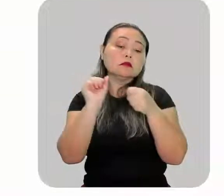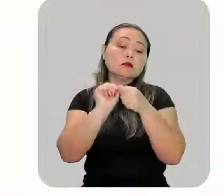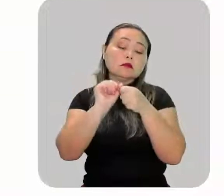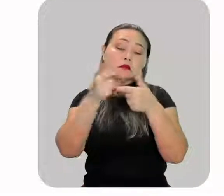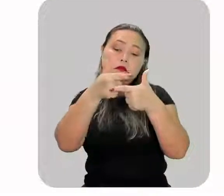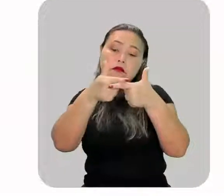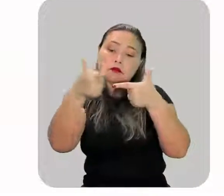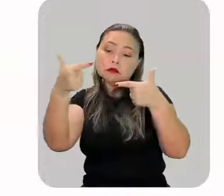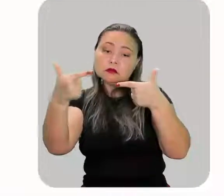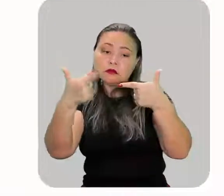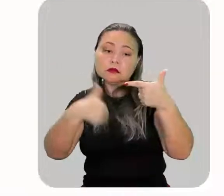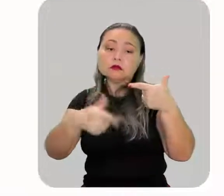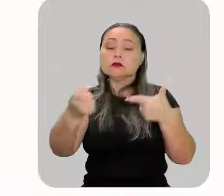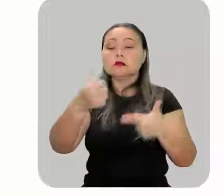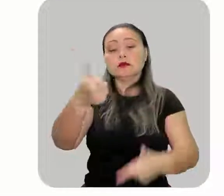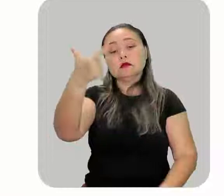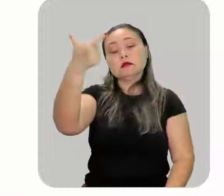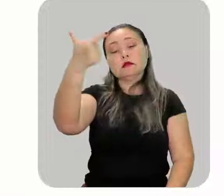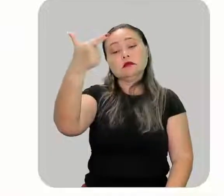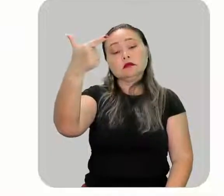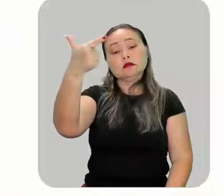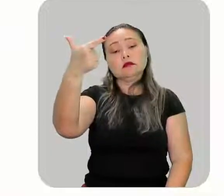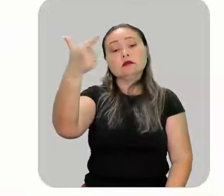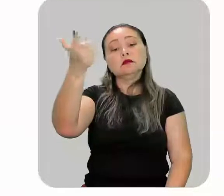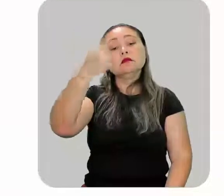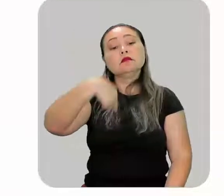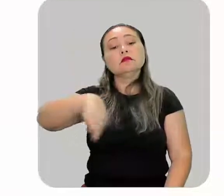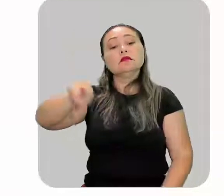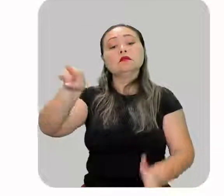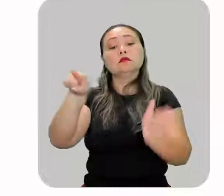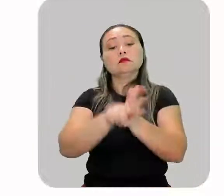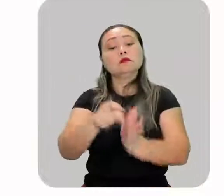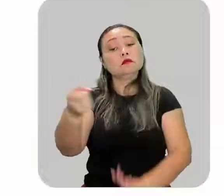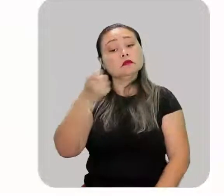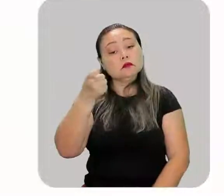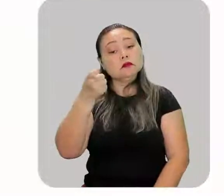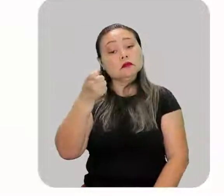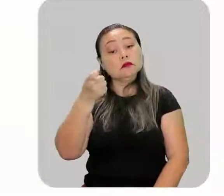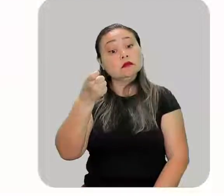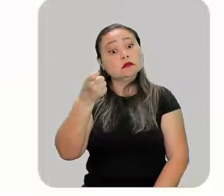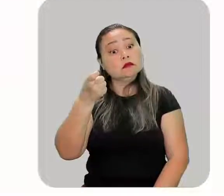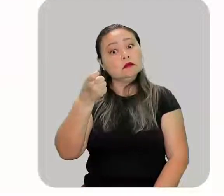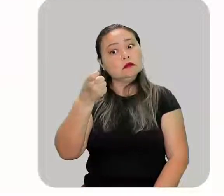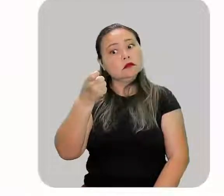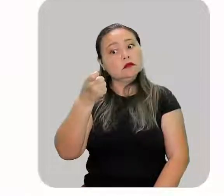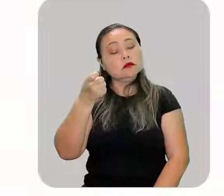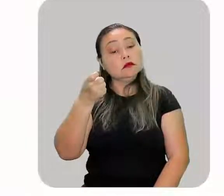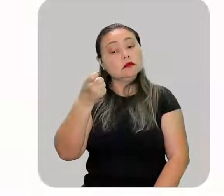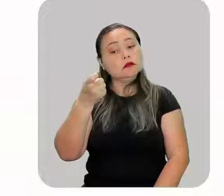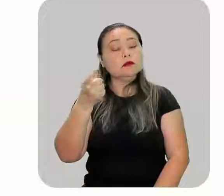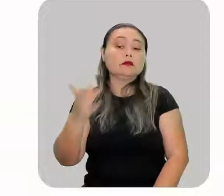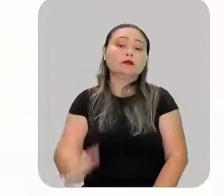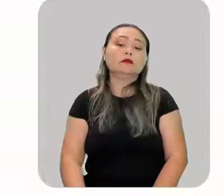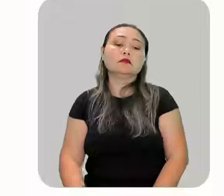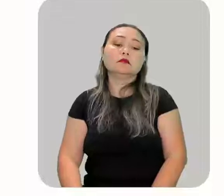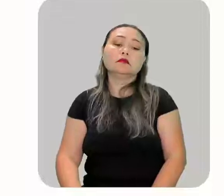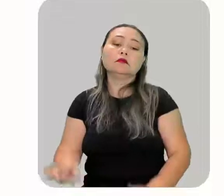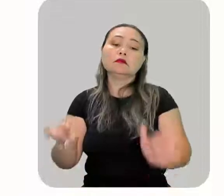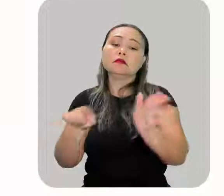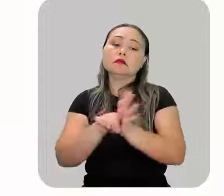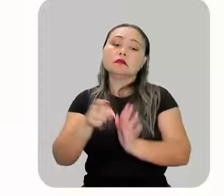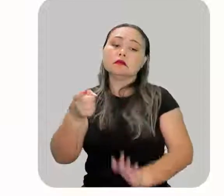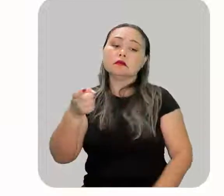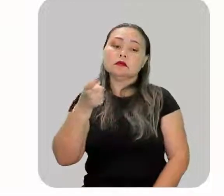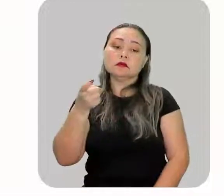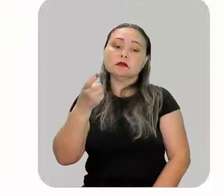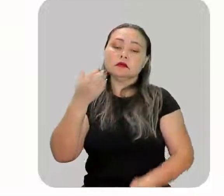Todinha dividida. X ao quadrado menos x, desculpa. Estamos dividindo,